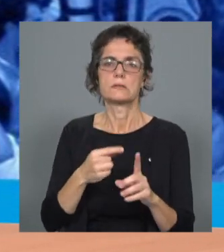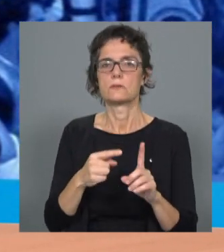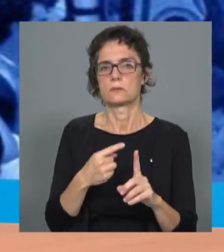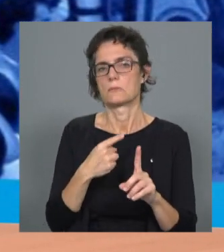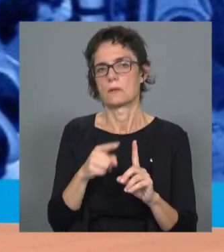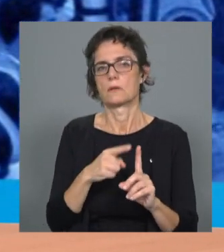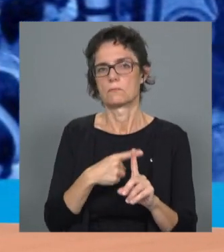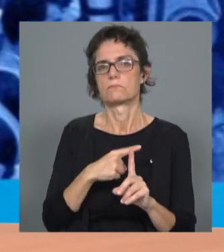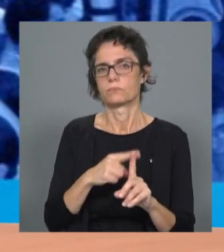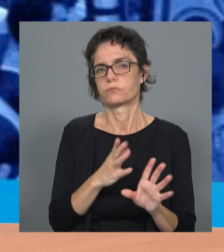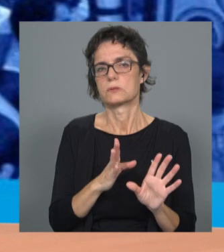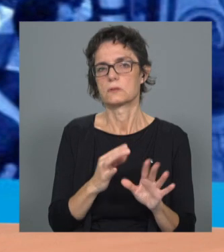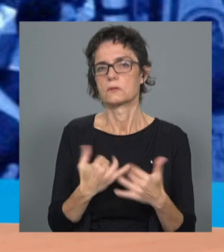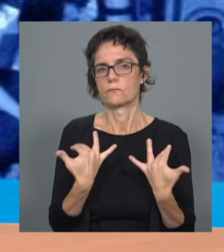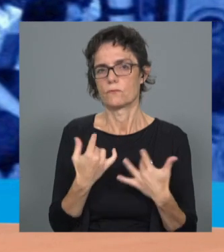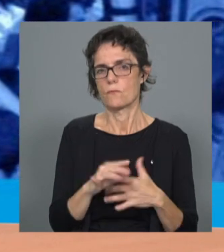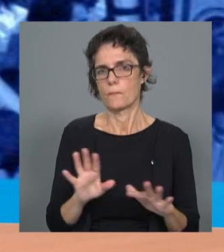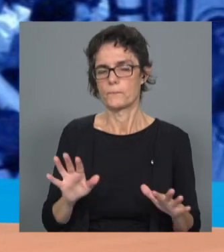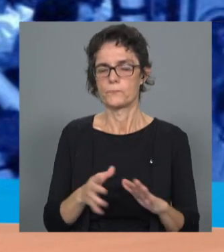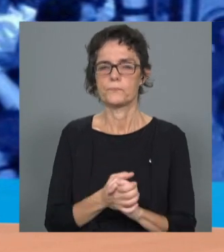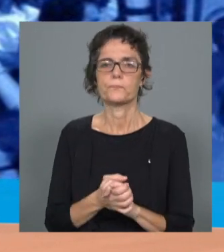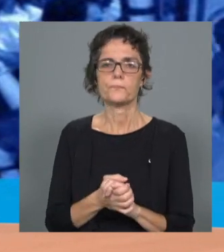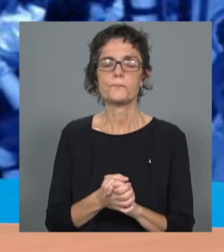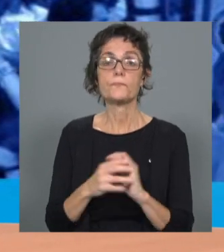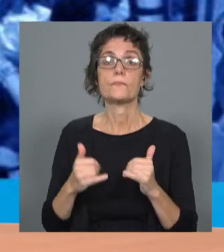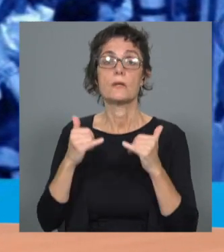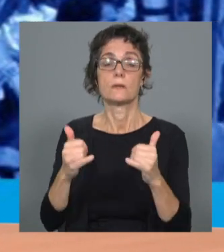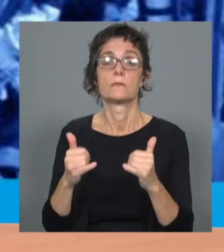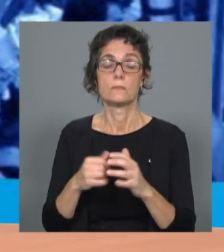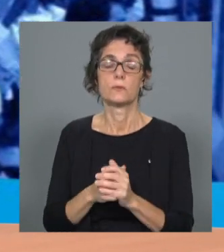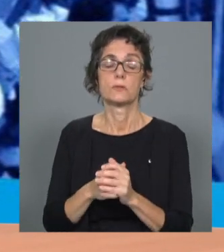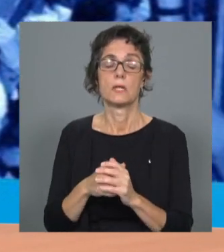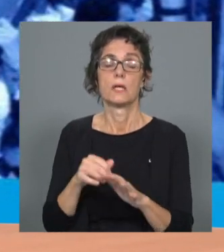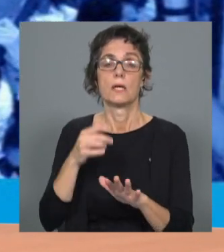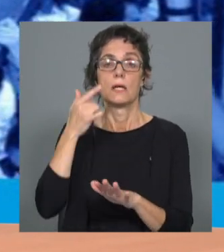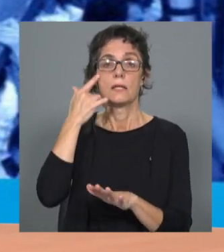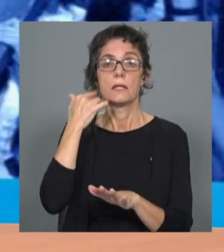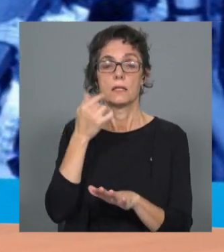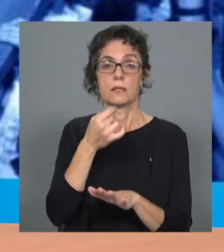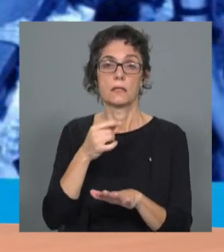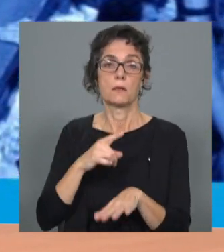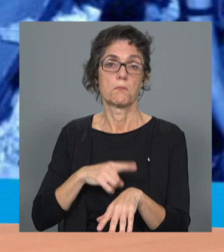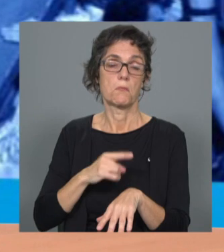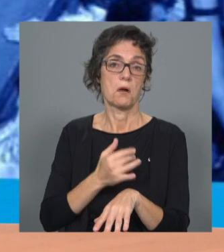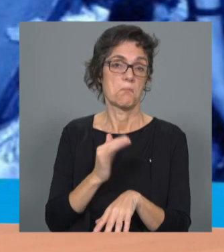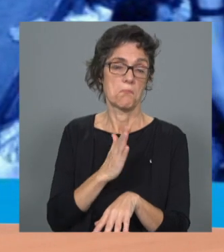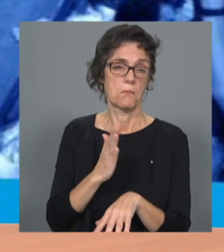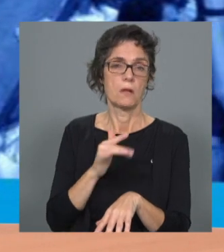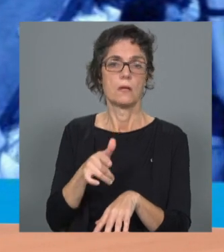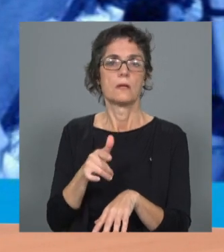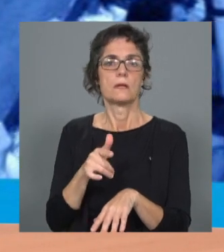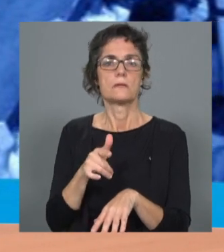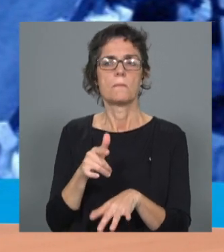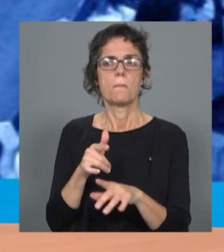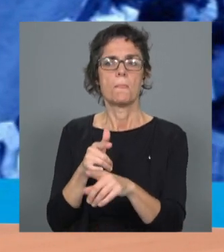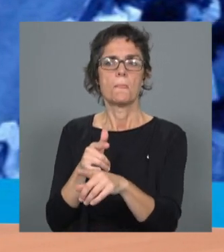E aquilo que me disseram depois no hospital, eu consegui só falar na quinta-feira ao almoço, era que o meu pai não estava nada